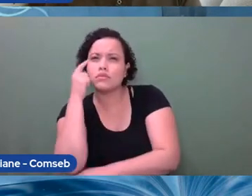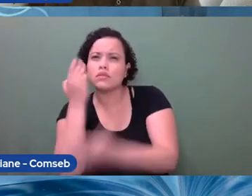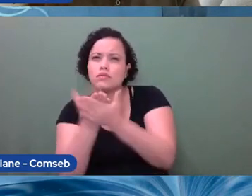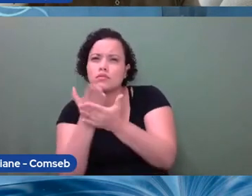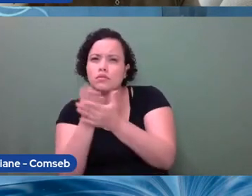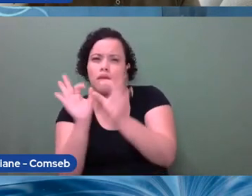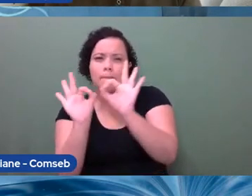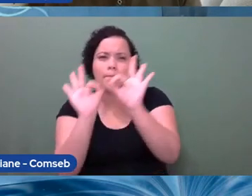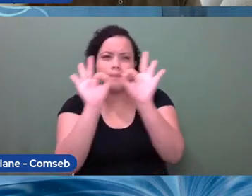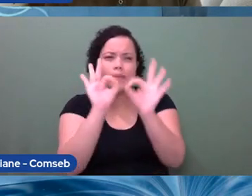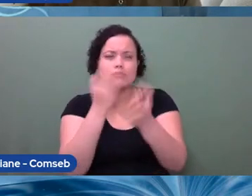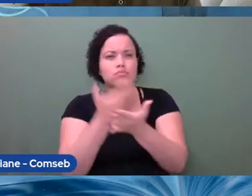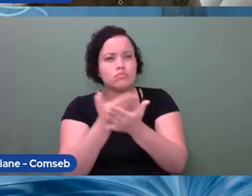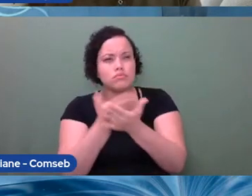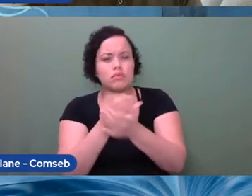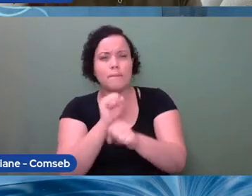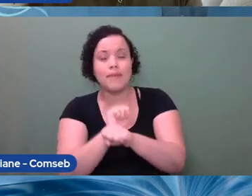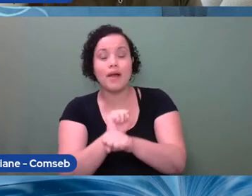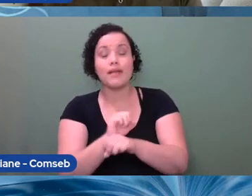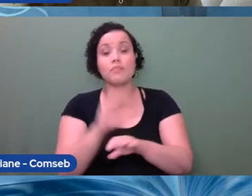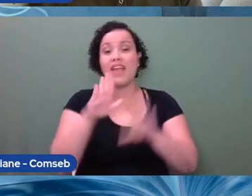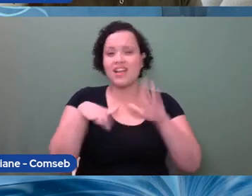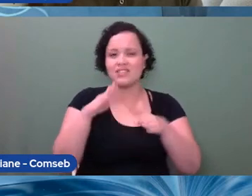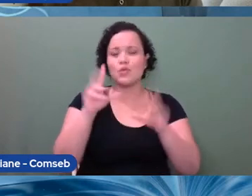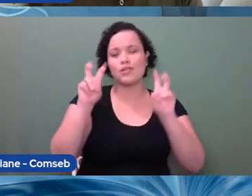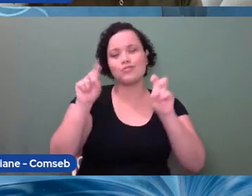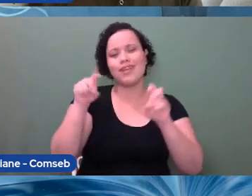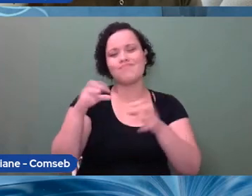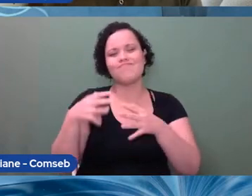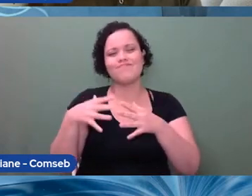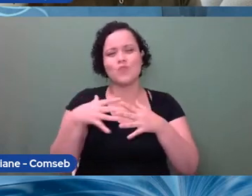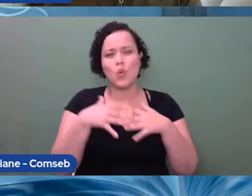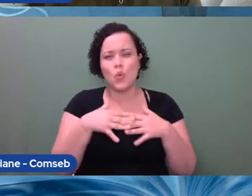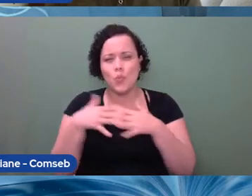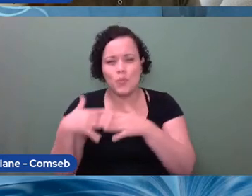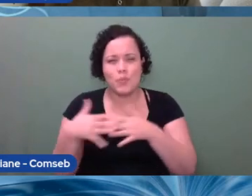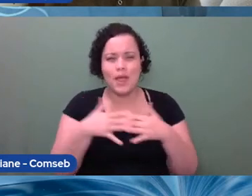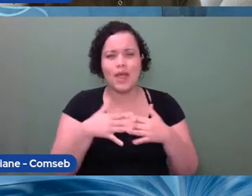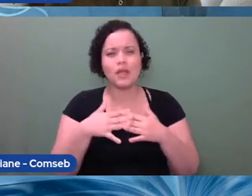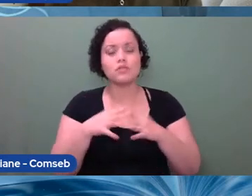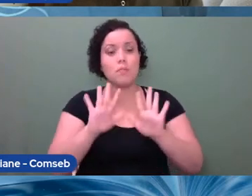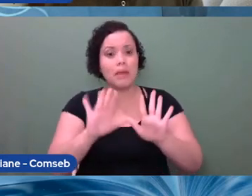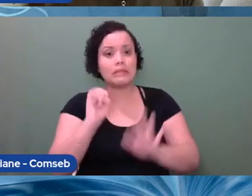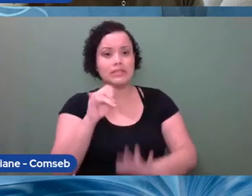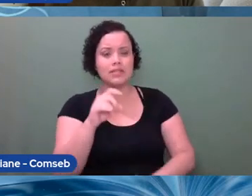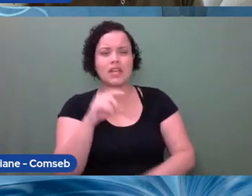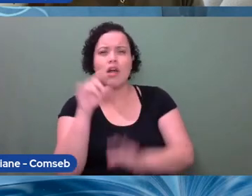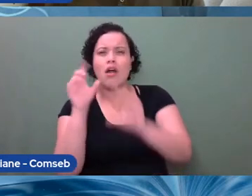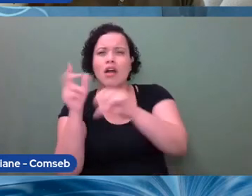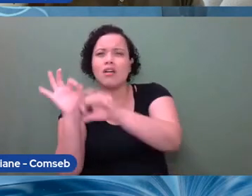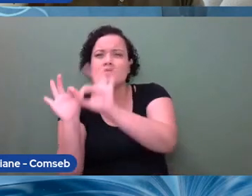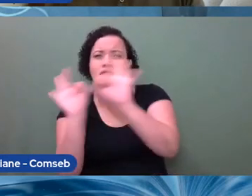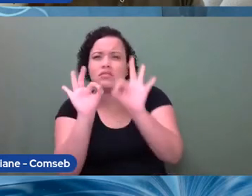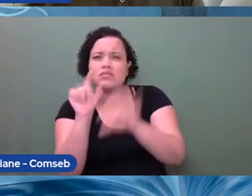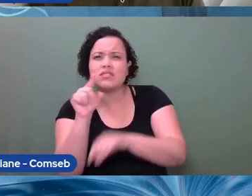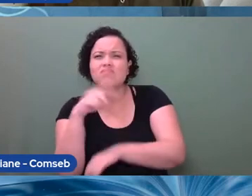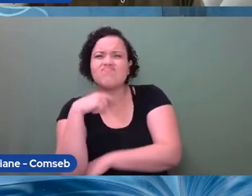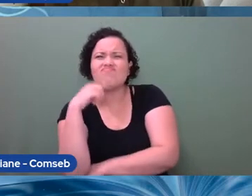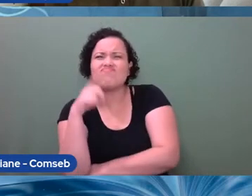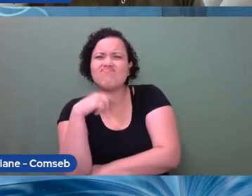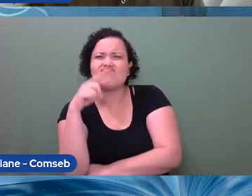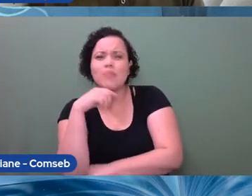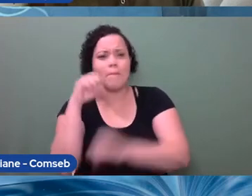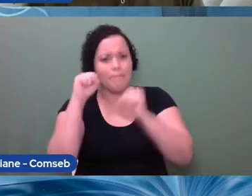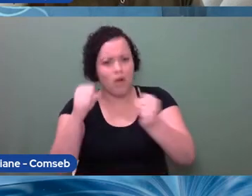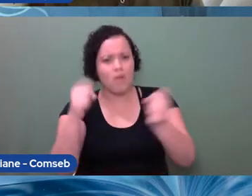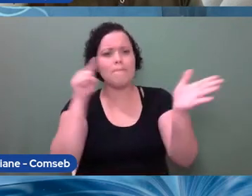né? É um tanto complexo às vezes. E se restarem dúvidas, por favor, que enviem as perguntas para a